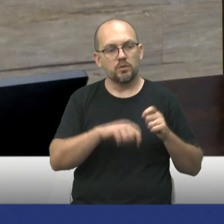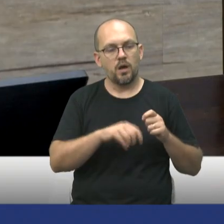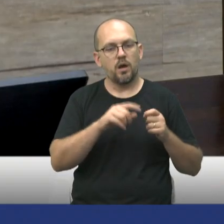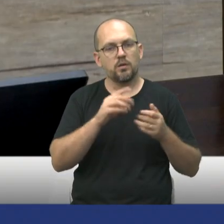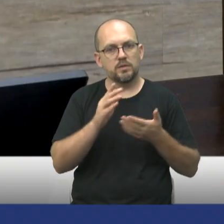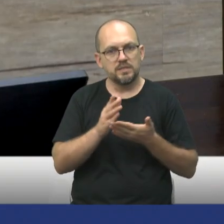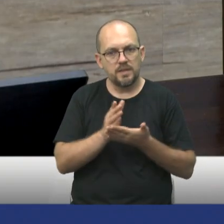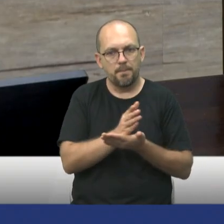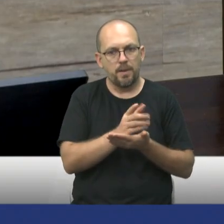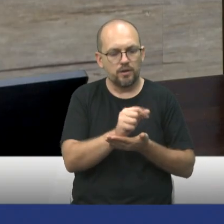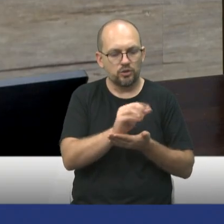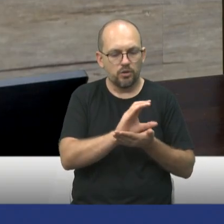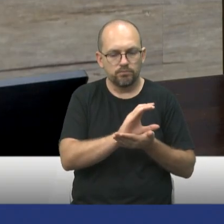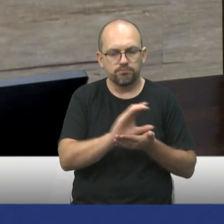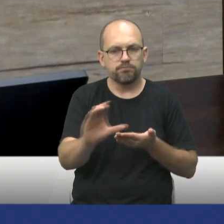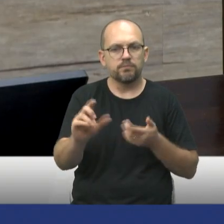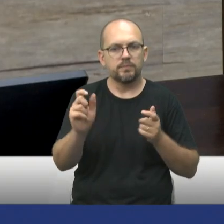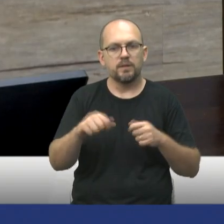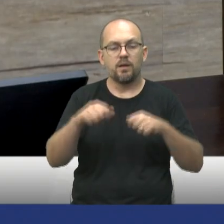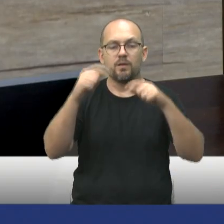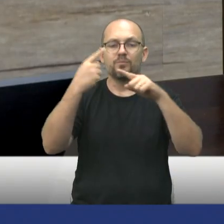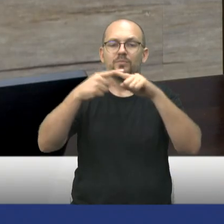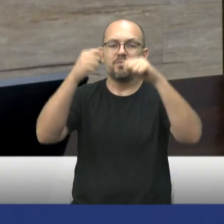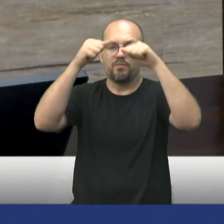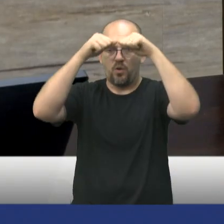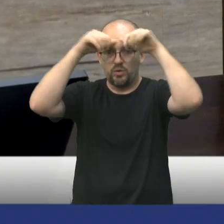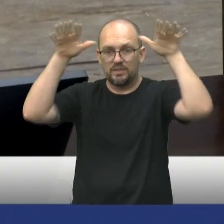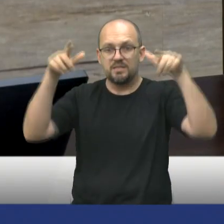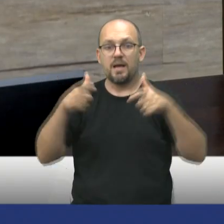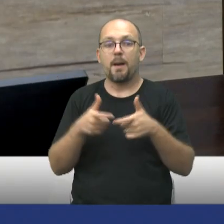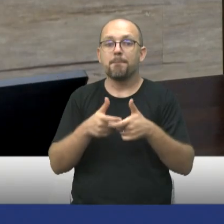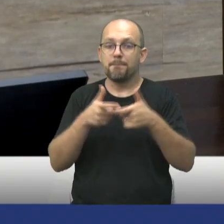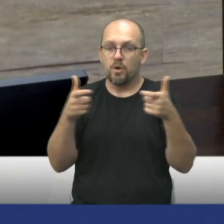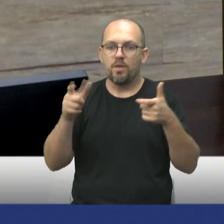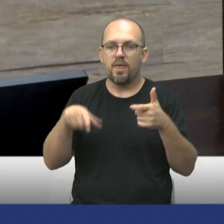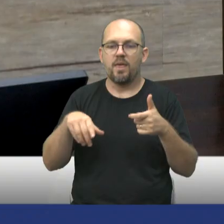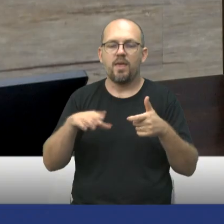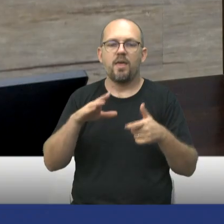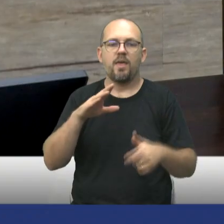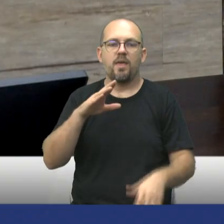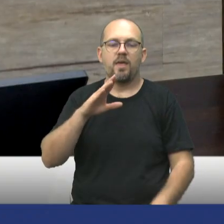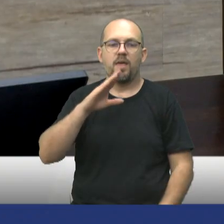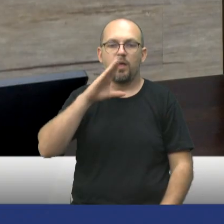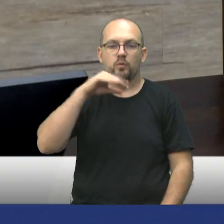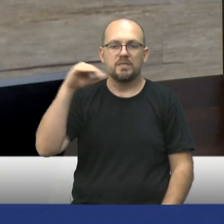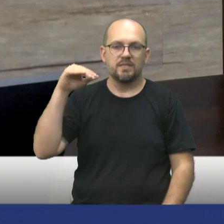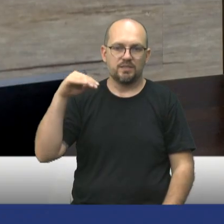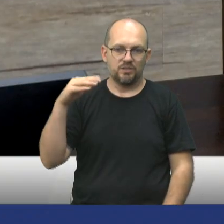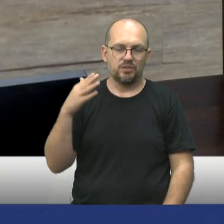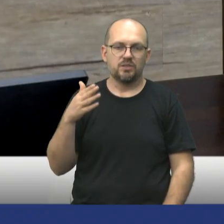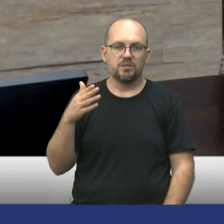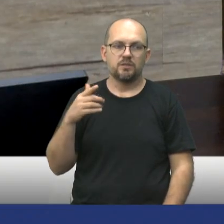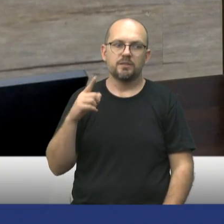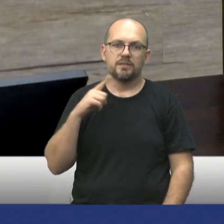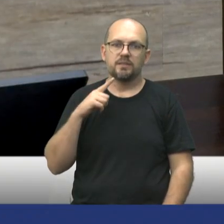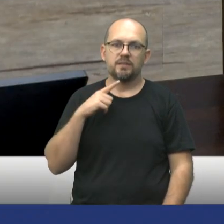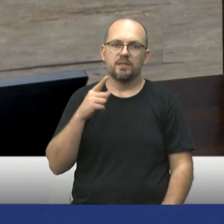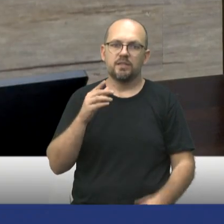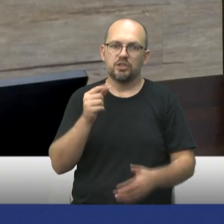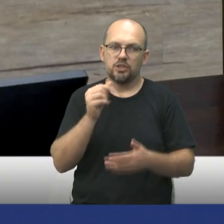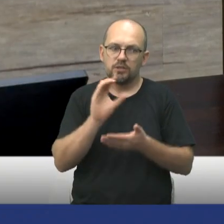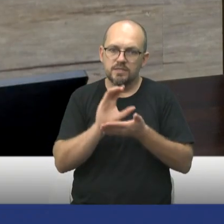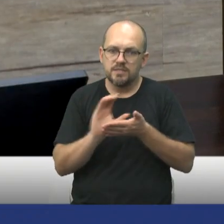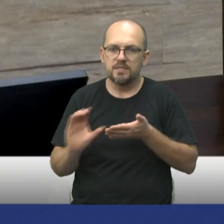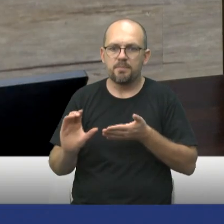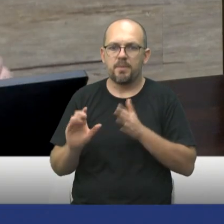a maioria, né, dos autistas que são atendidos lá são crianças, são adolescentes. Então tem isso separado. E é muito